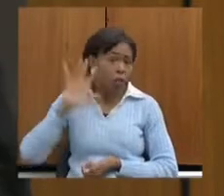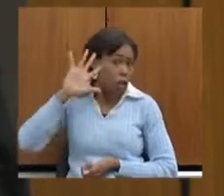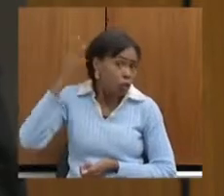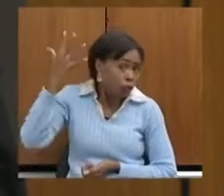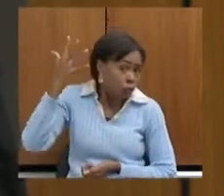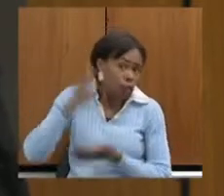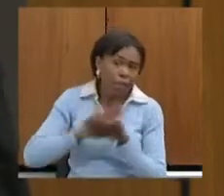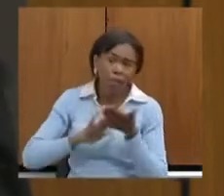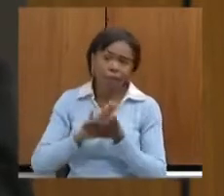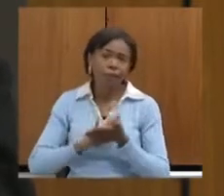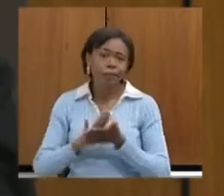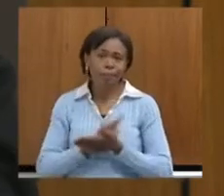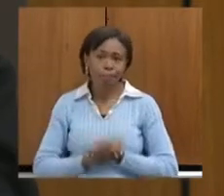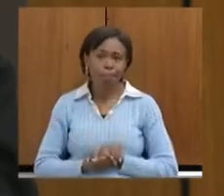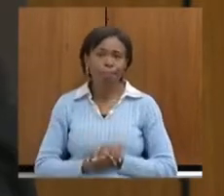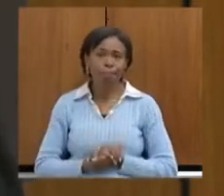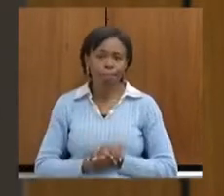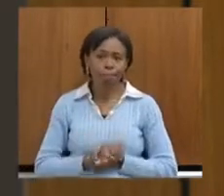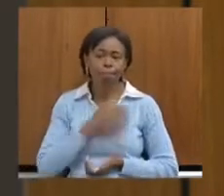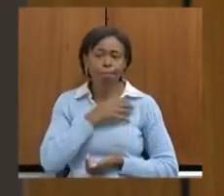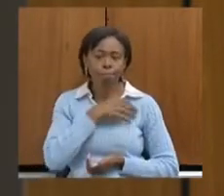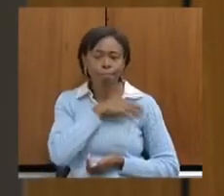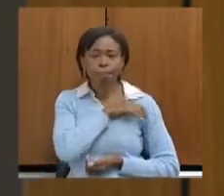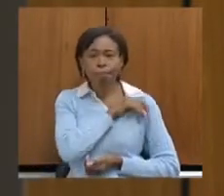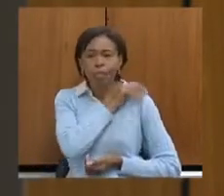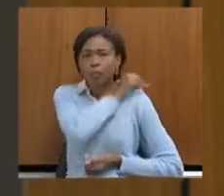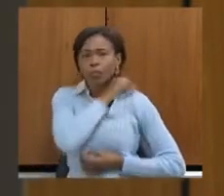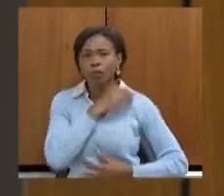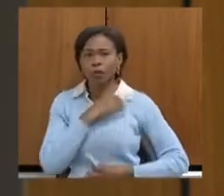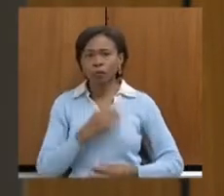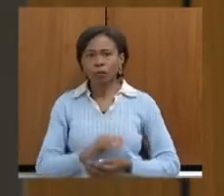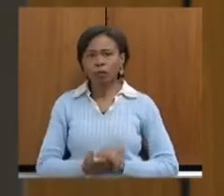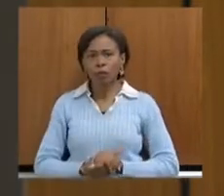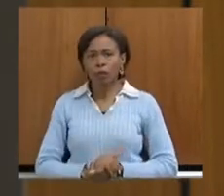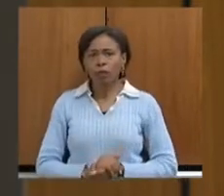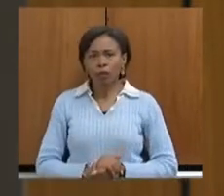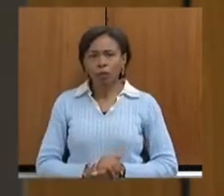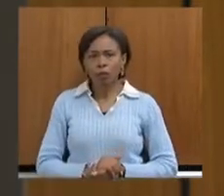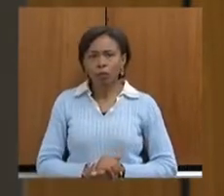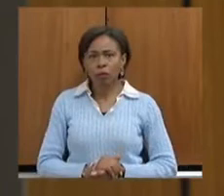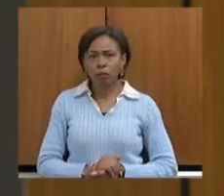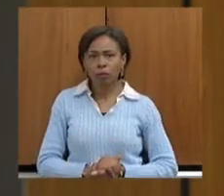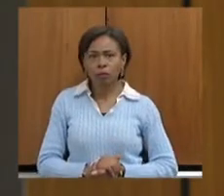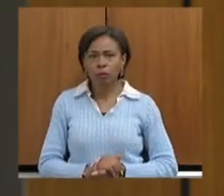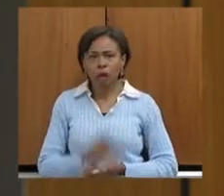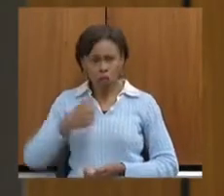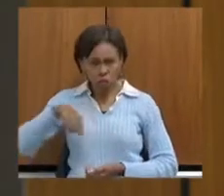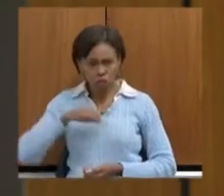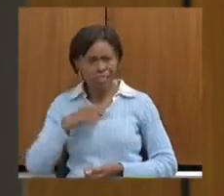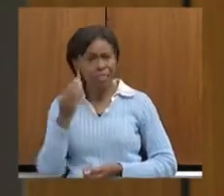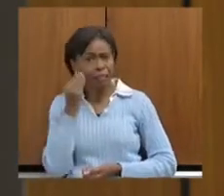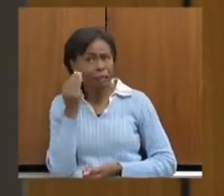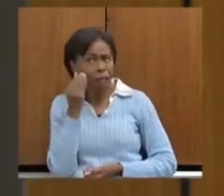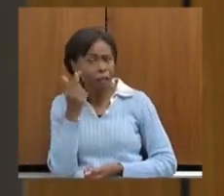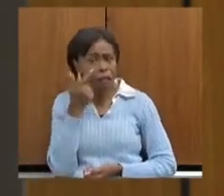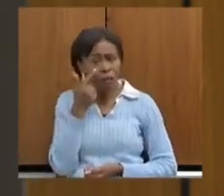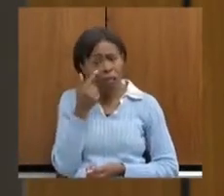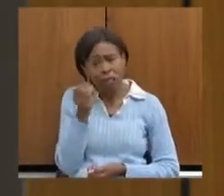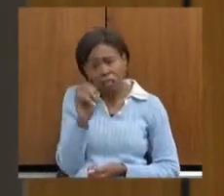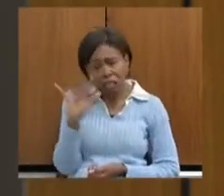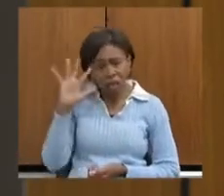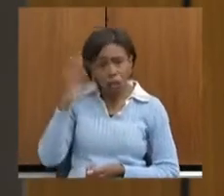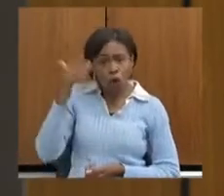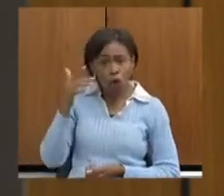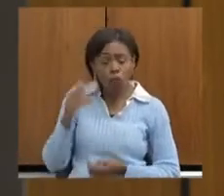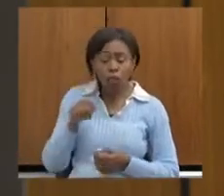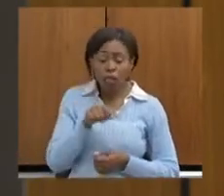querendo que a mota a só seria a técnica para ver se resolve um pouco na